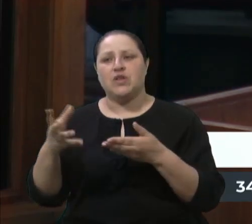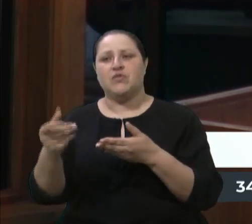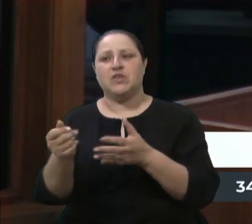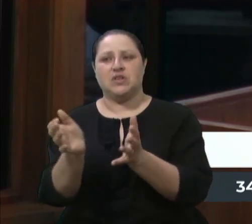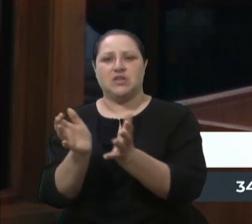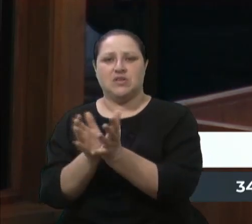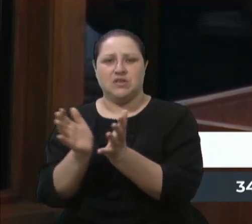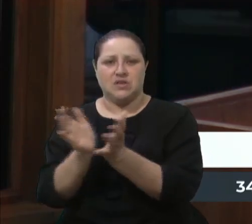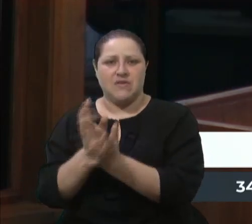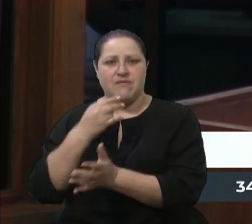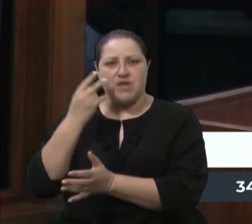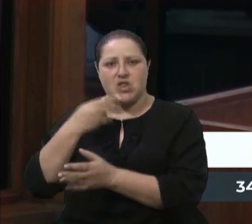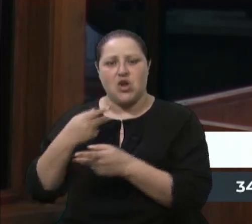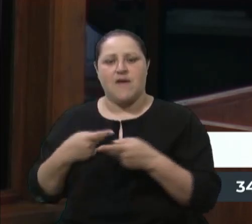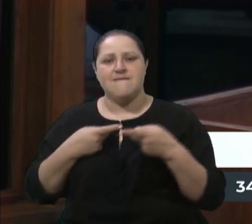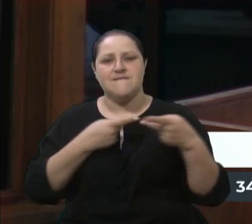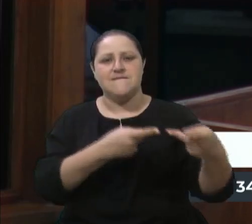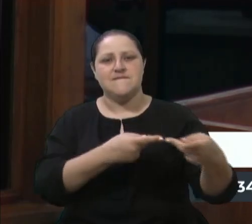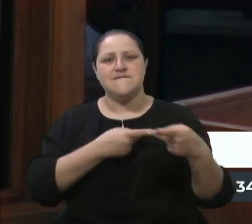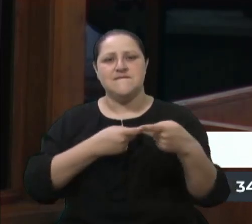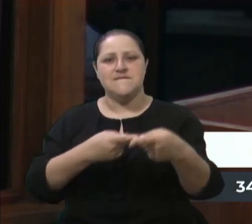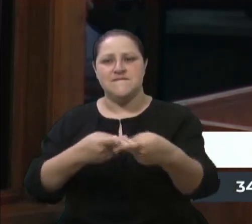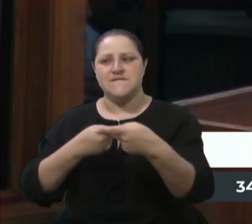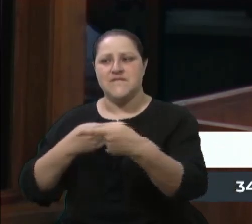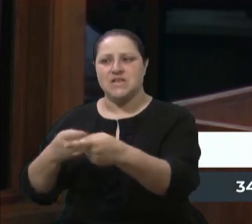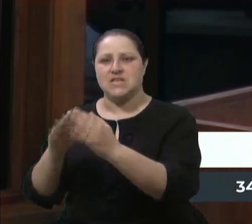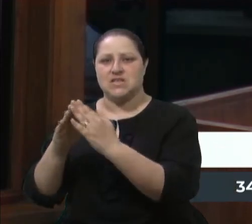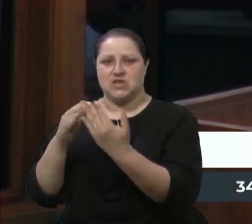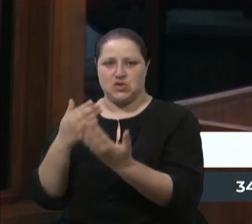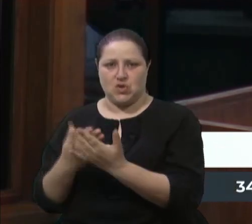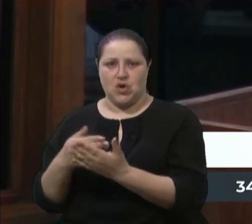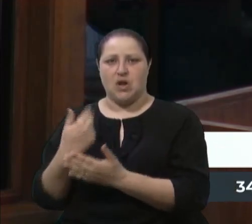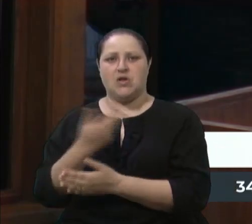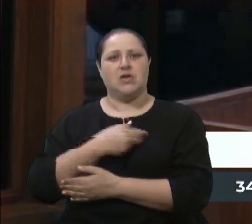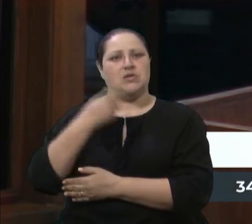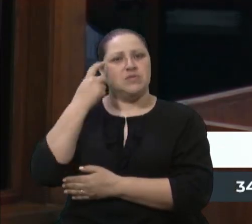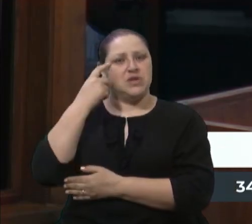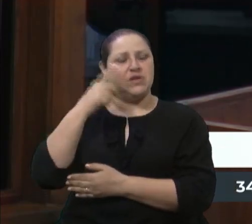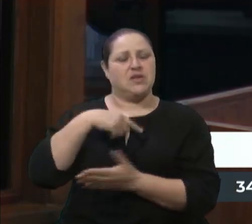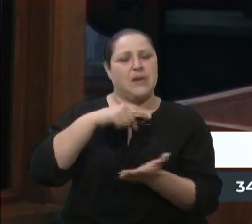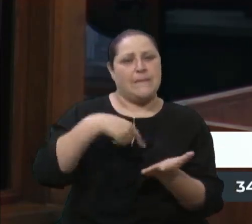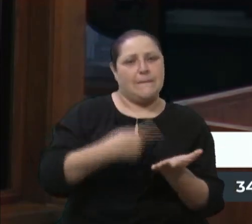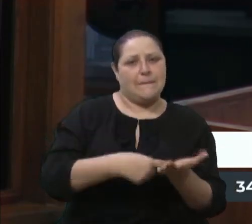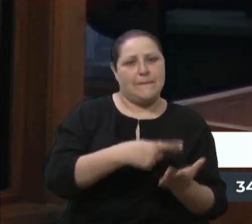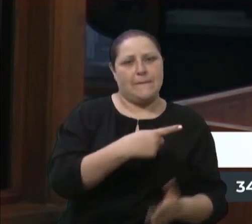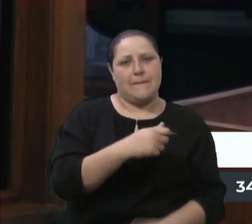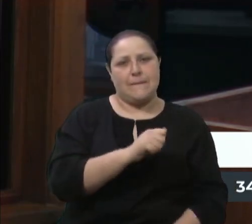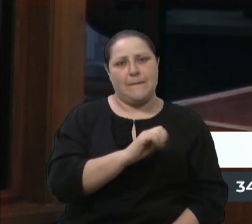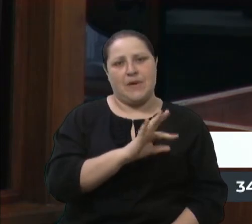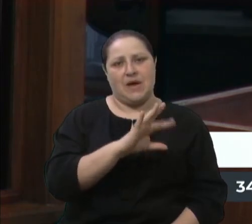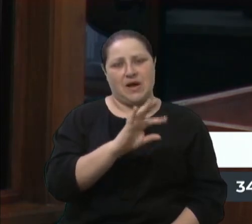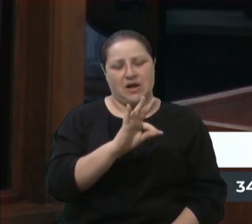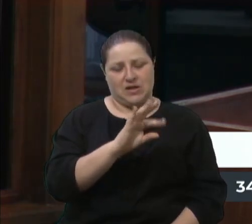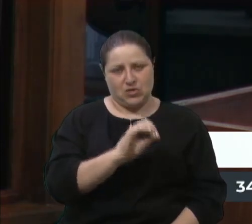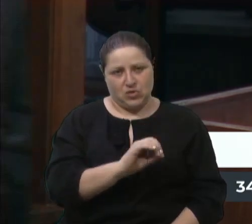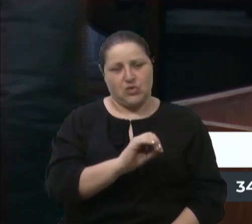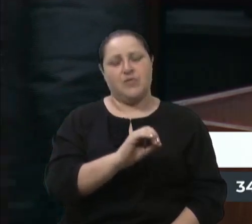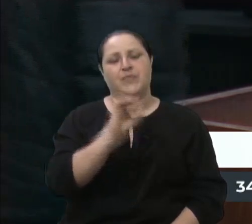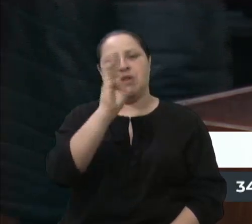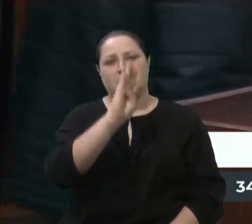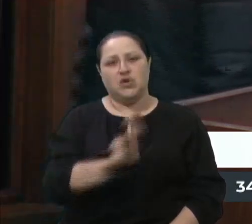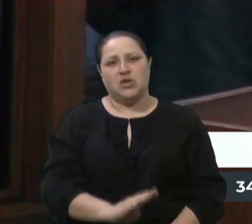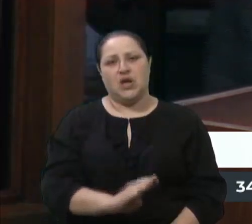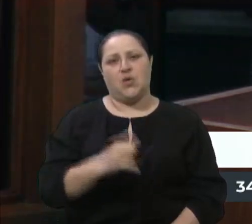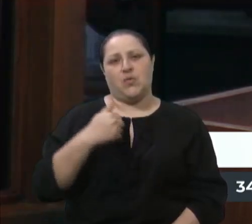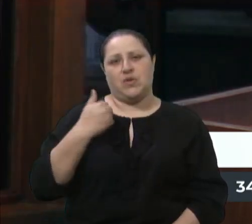para nós pensarmos um pouco de que o Pacto Nacional da Primeira Infância ele só consegue ser aplicado